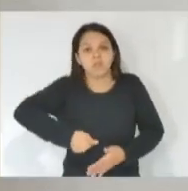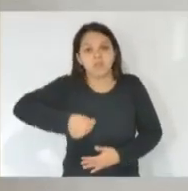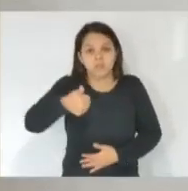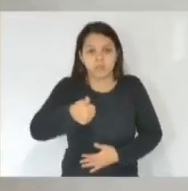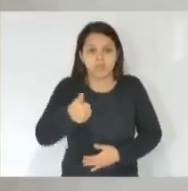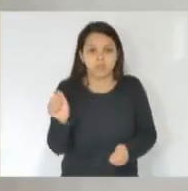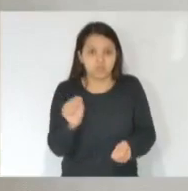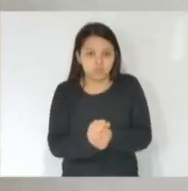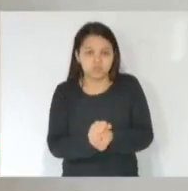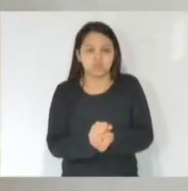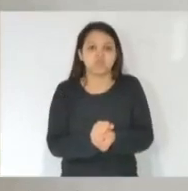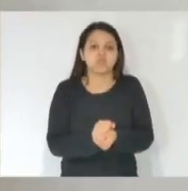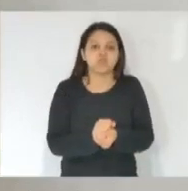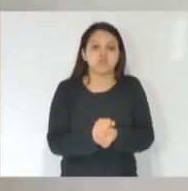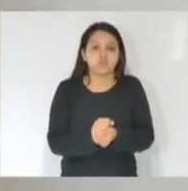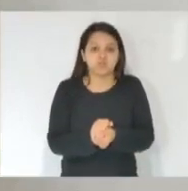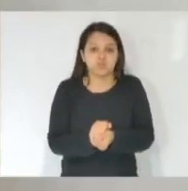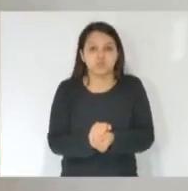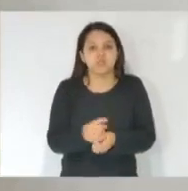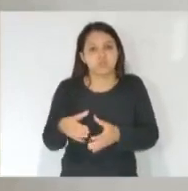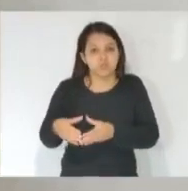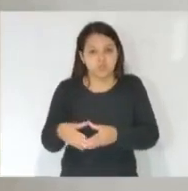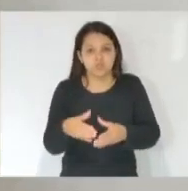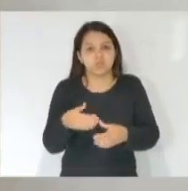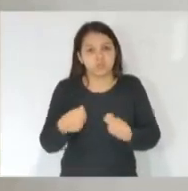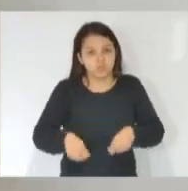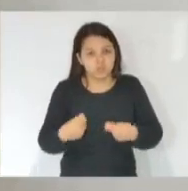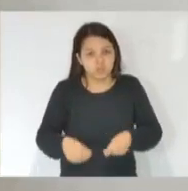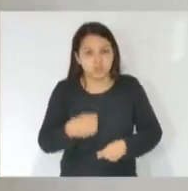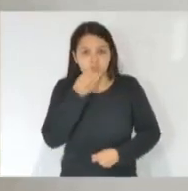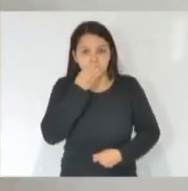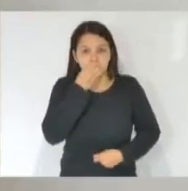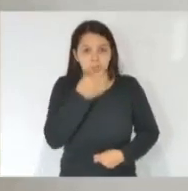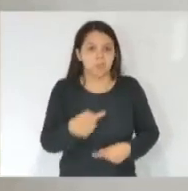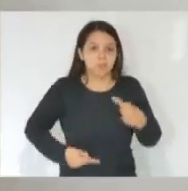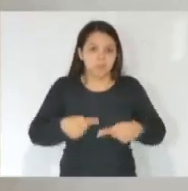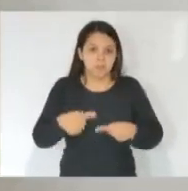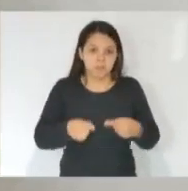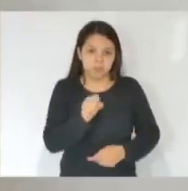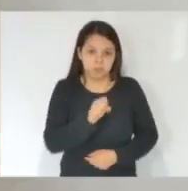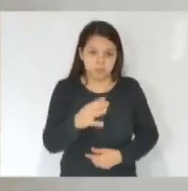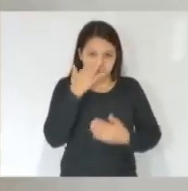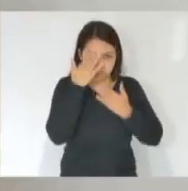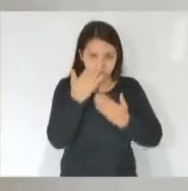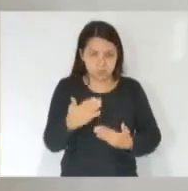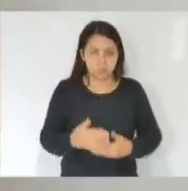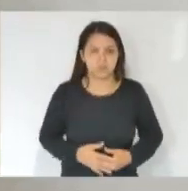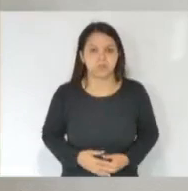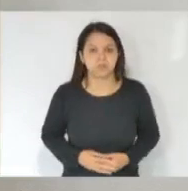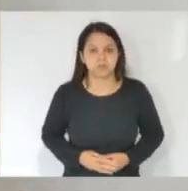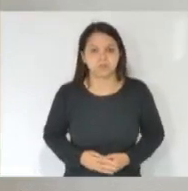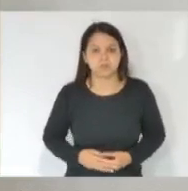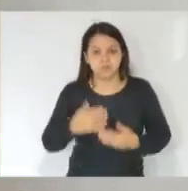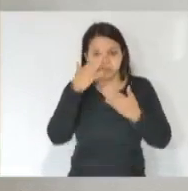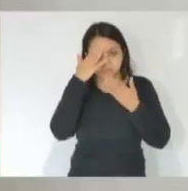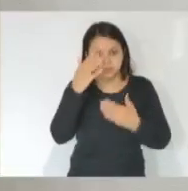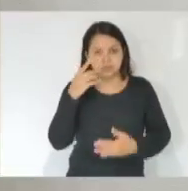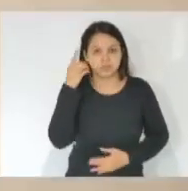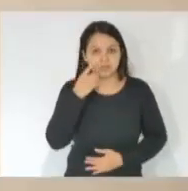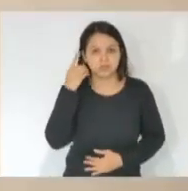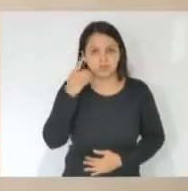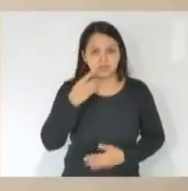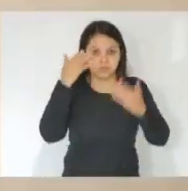construído conjuntamente, como se deve fazer a boa política em Santa Catarina. Muito obrigado, senhor presidente. Obrigado, deputado Milton